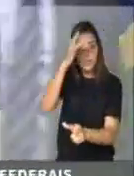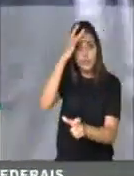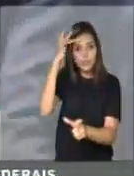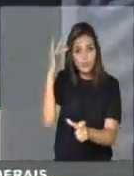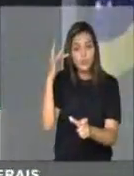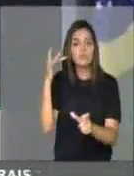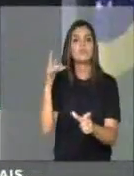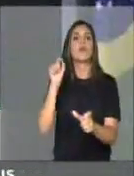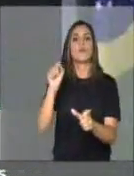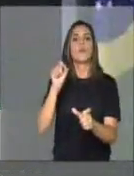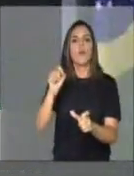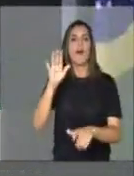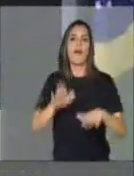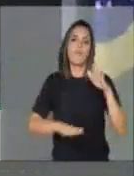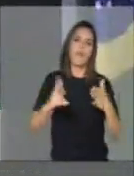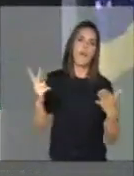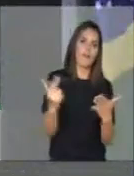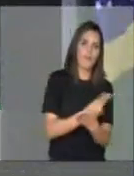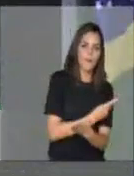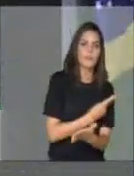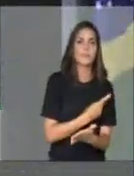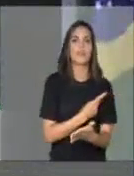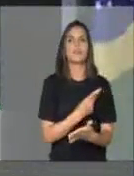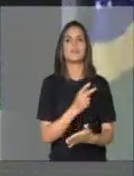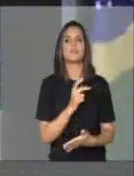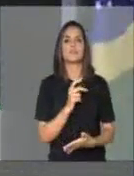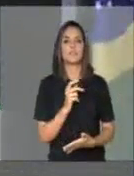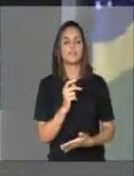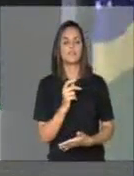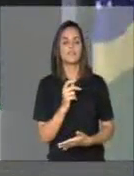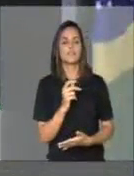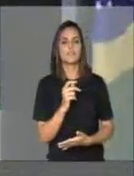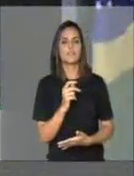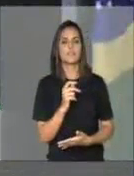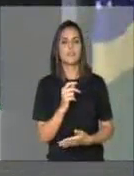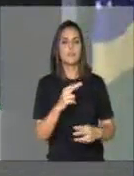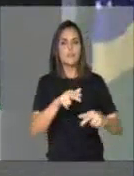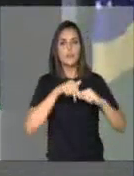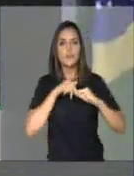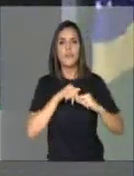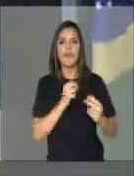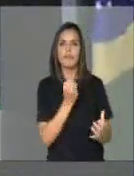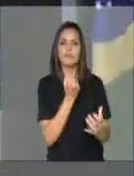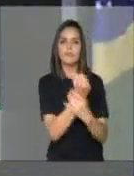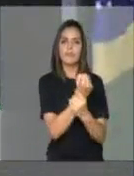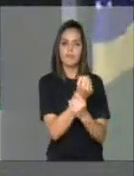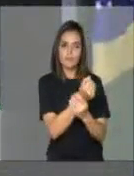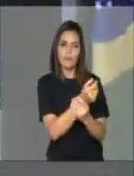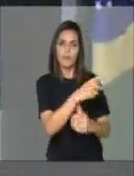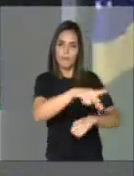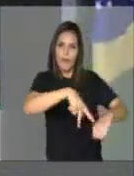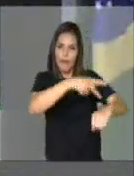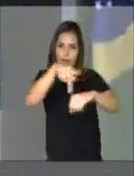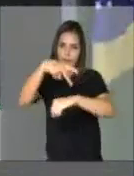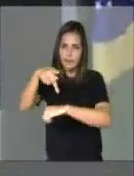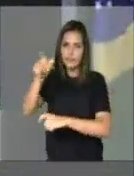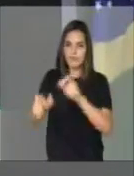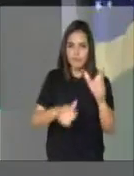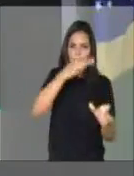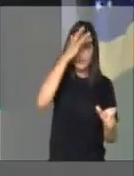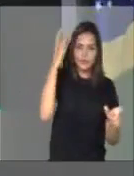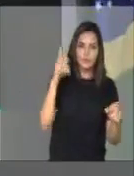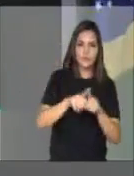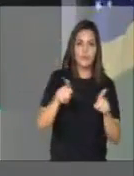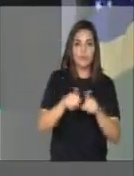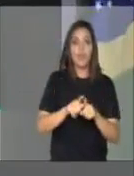eventualmente alcançadas pelas medidas que pretende disciplinar, visto que cuida de assegurar aos interessados o acesso à via do